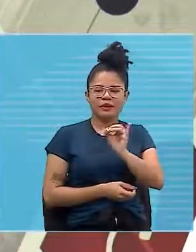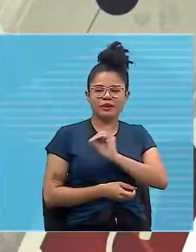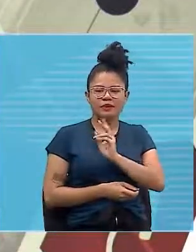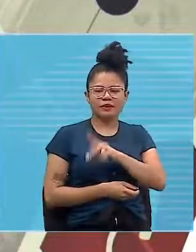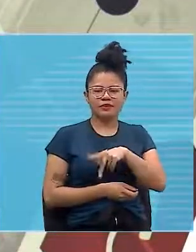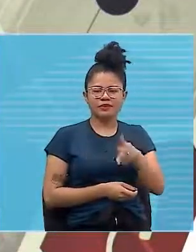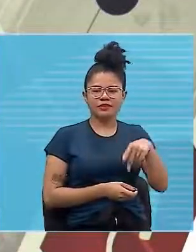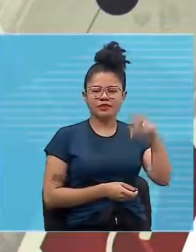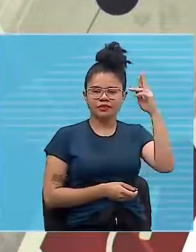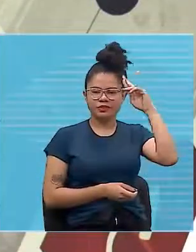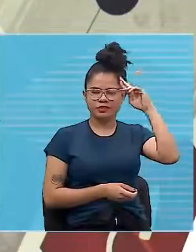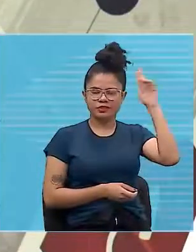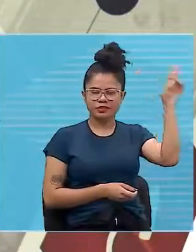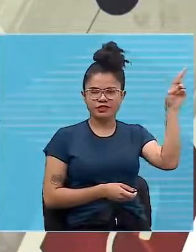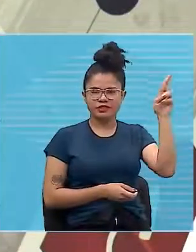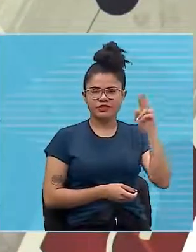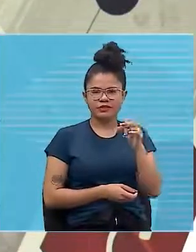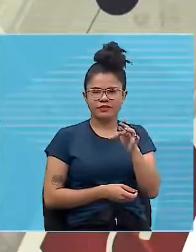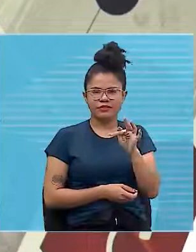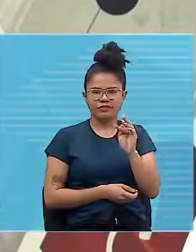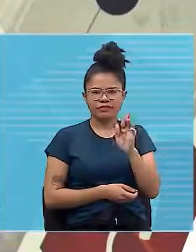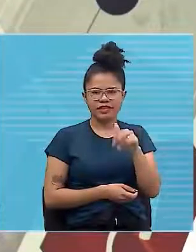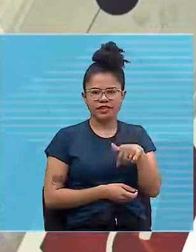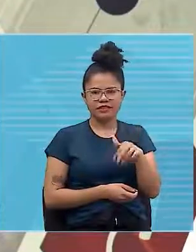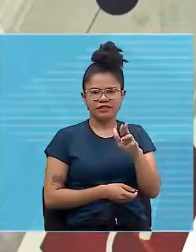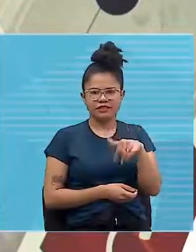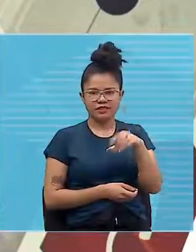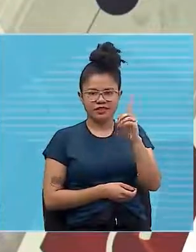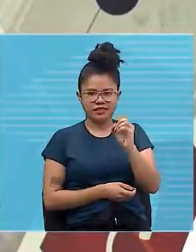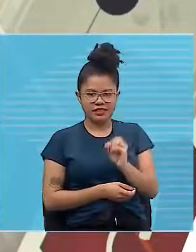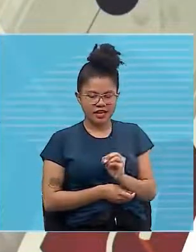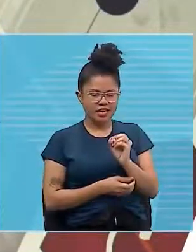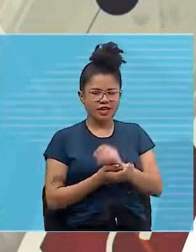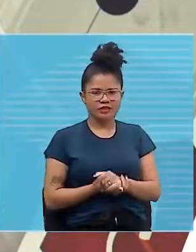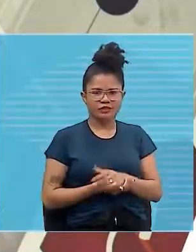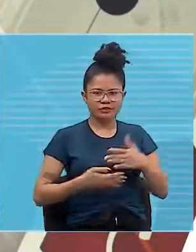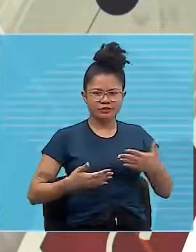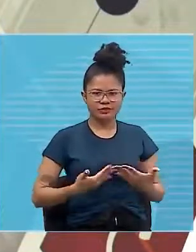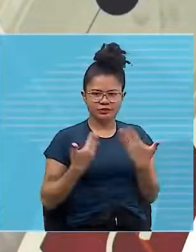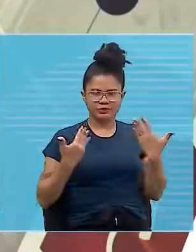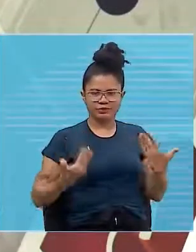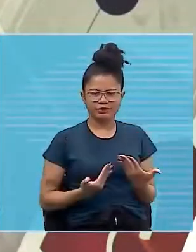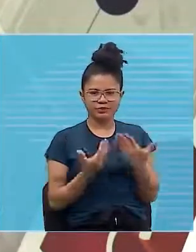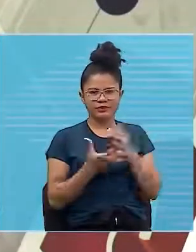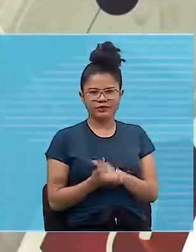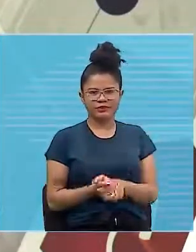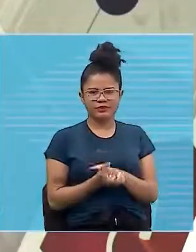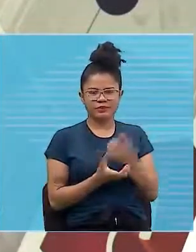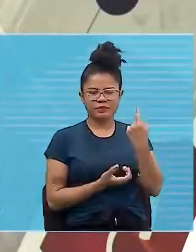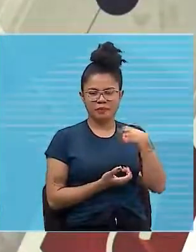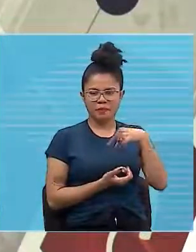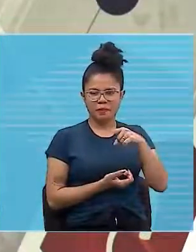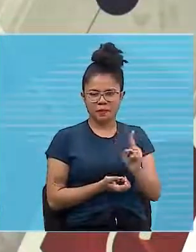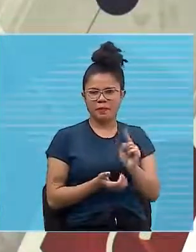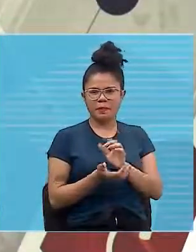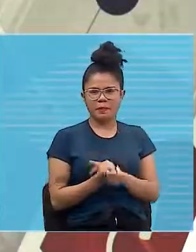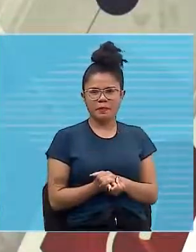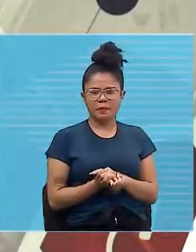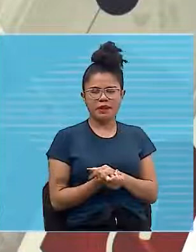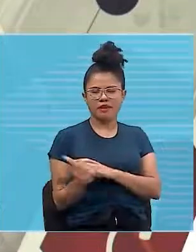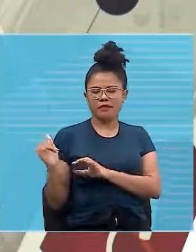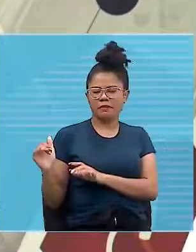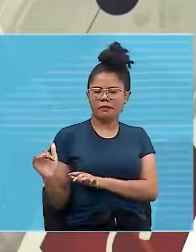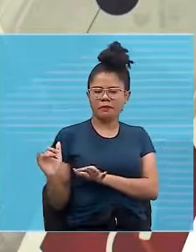tio Fernando titio foi feito está numa animação gente para ir para o desfile amanhã